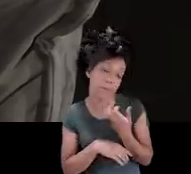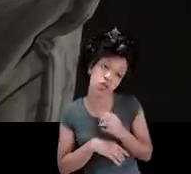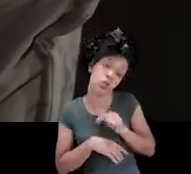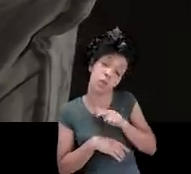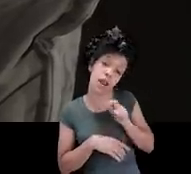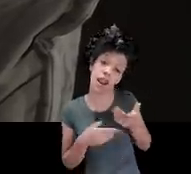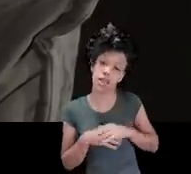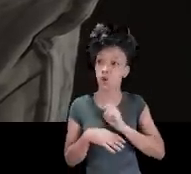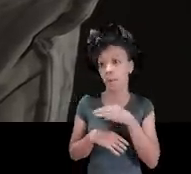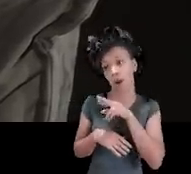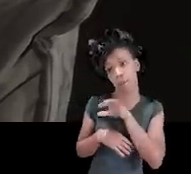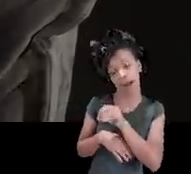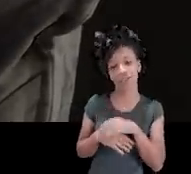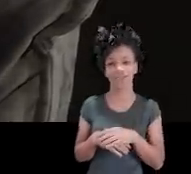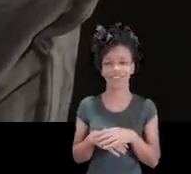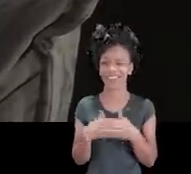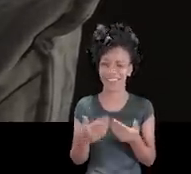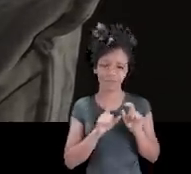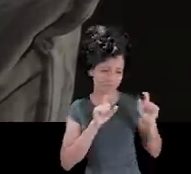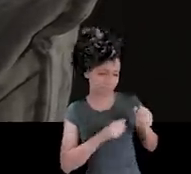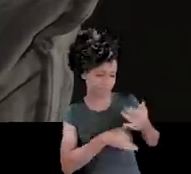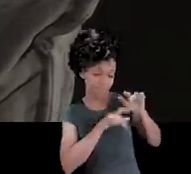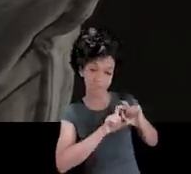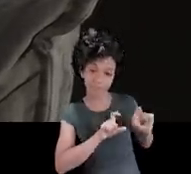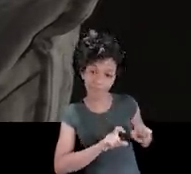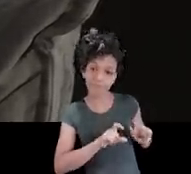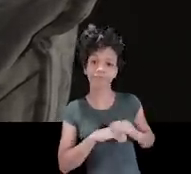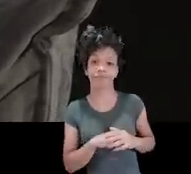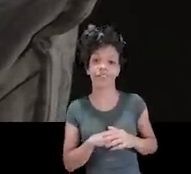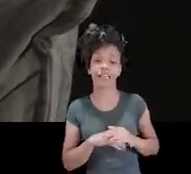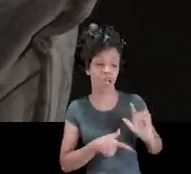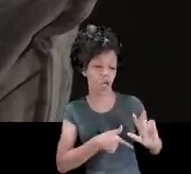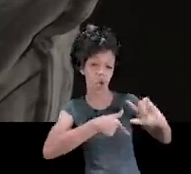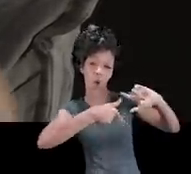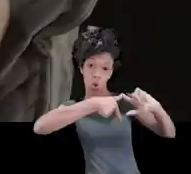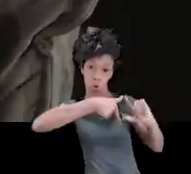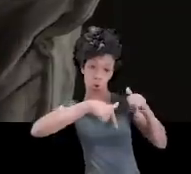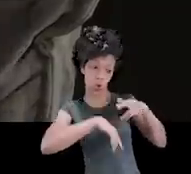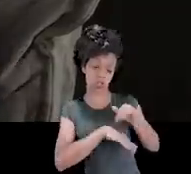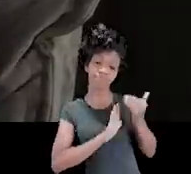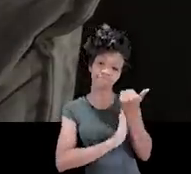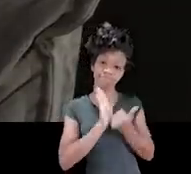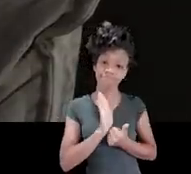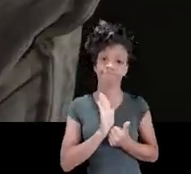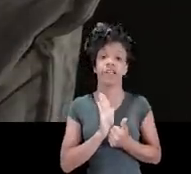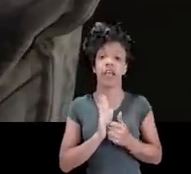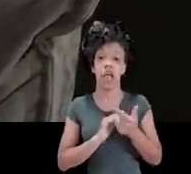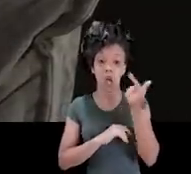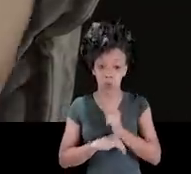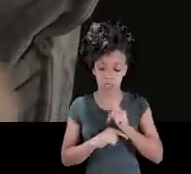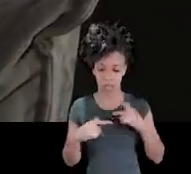Alex ou pelo Márcio. E tá aqui na descrição também um cupom de desconto para você conseguir uma